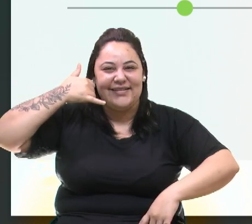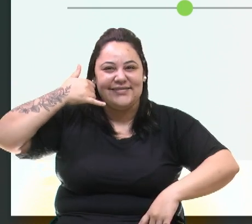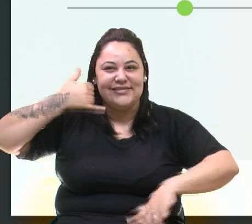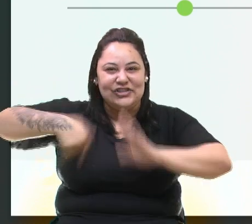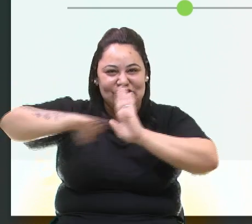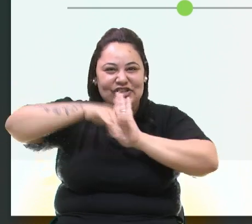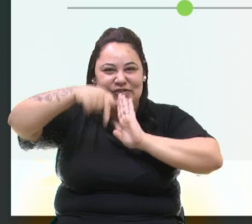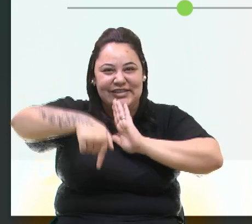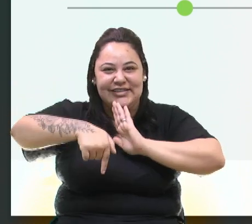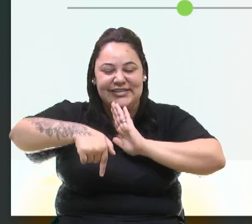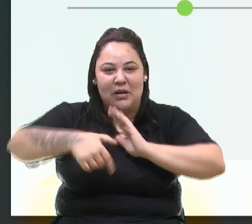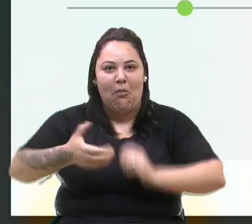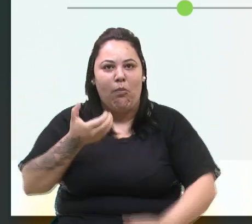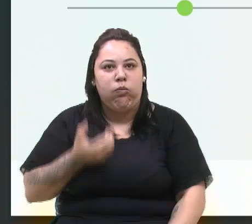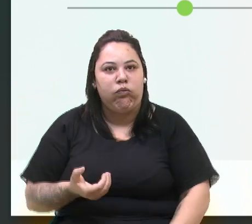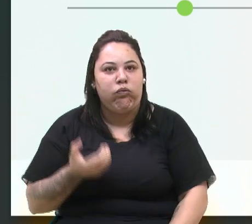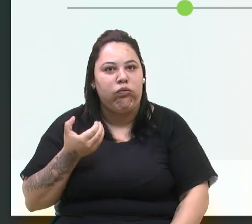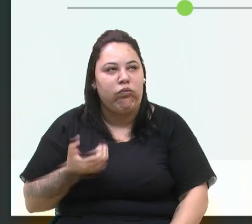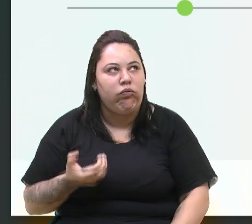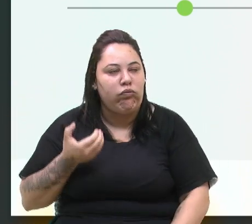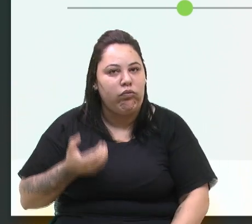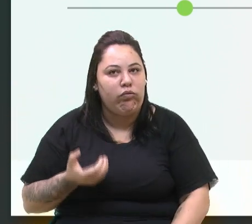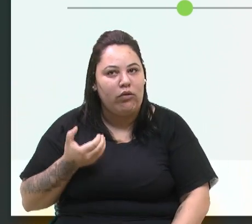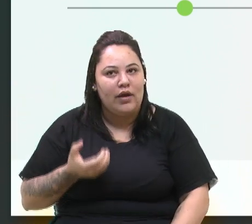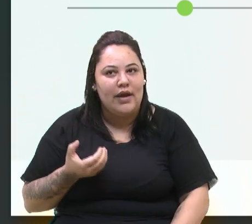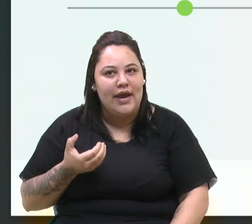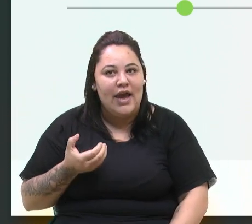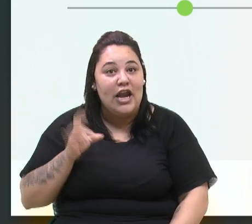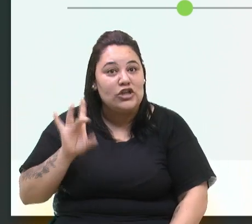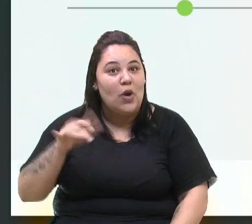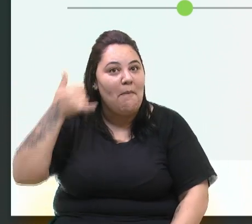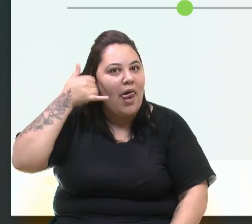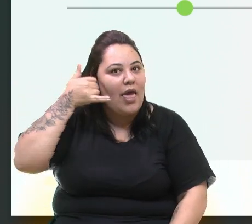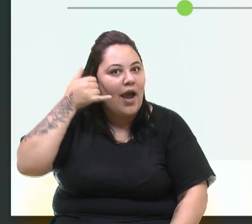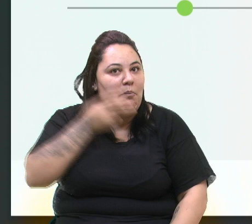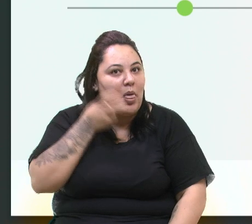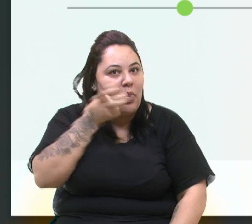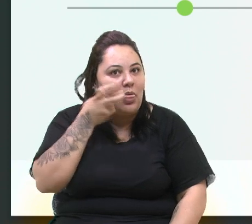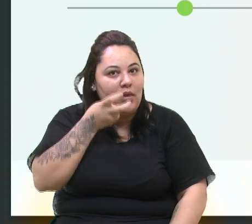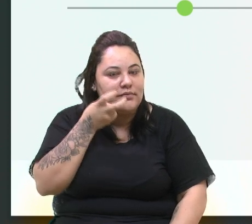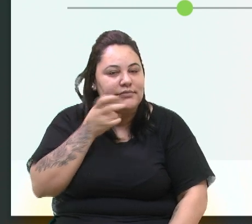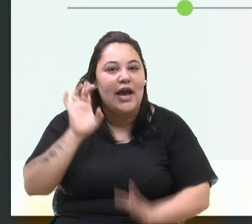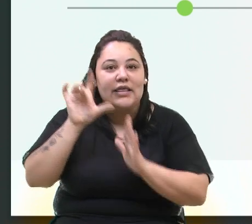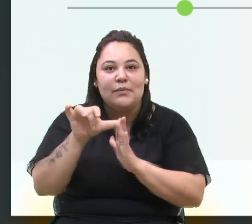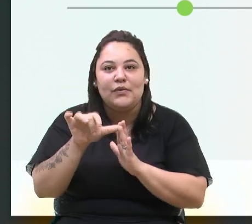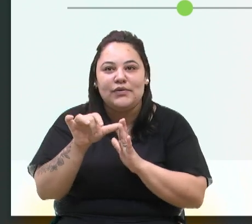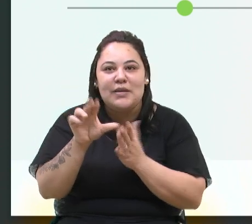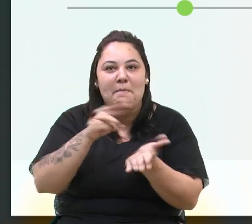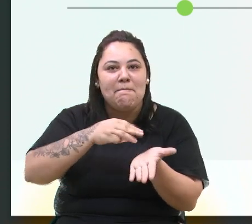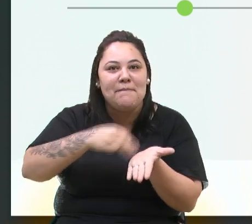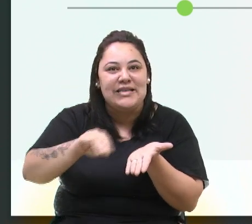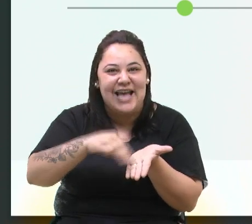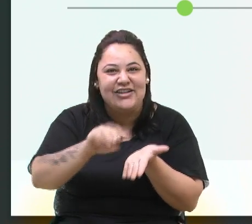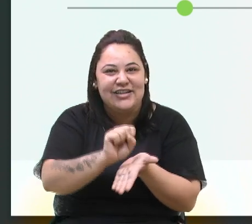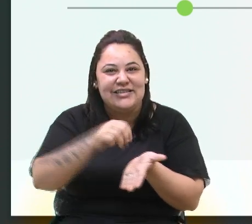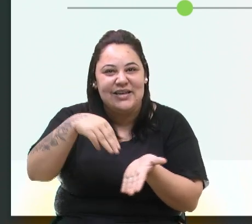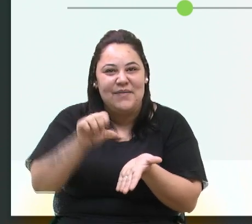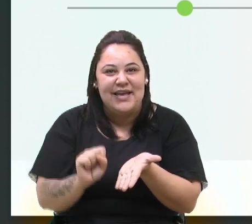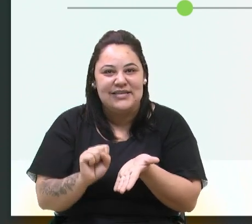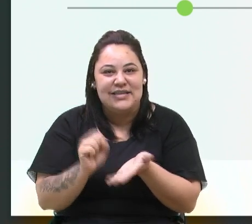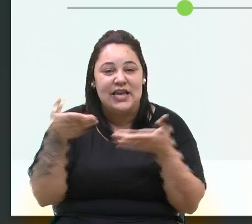chegou, o tijolão, né? Ter celular, mas o celular era para ligar. Depois foi a revolução da SMS, vocês lembram disso? E